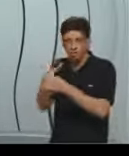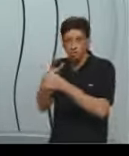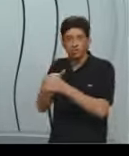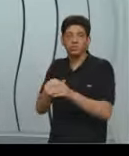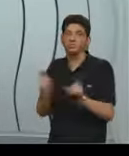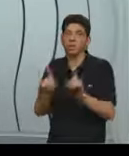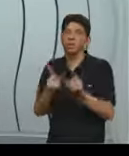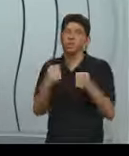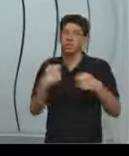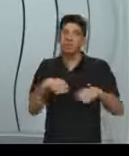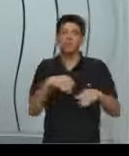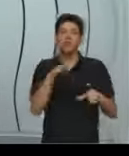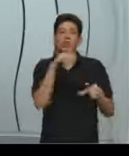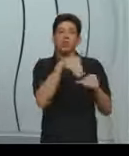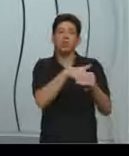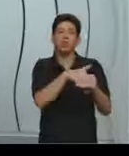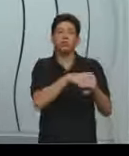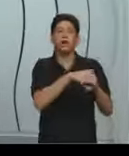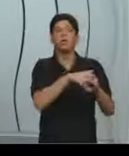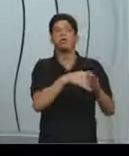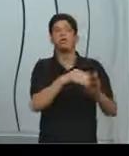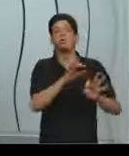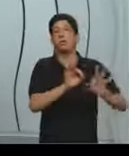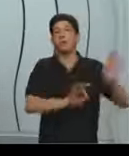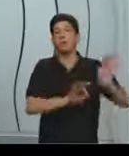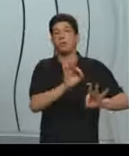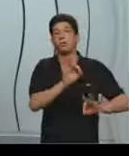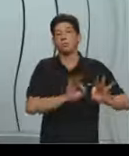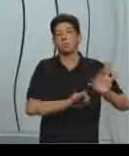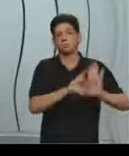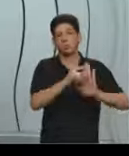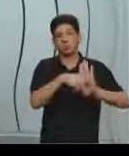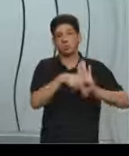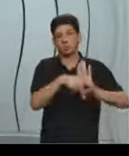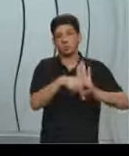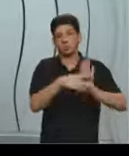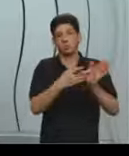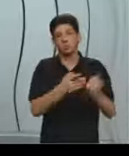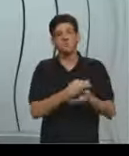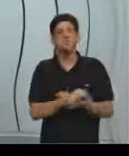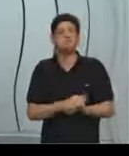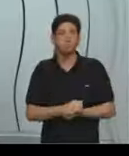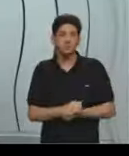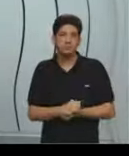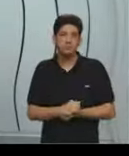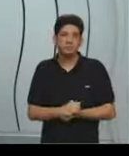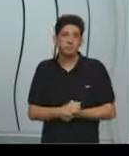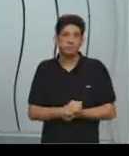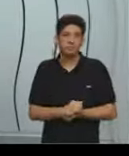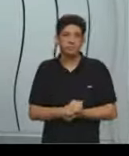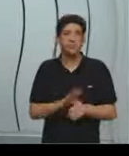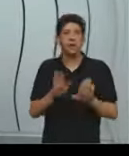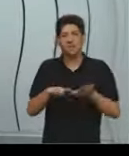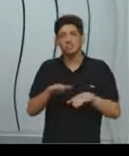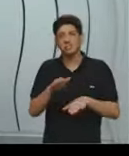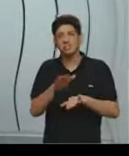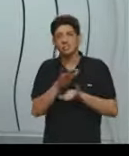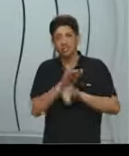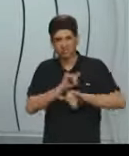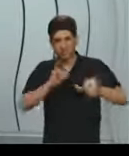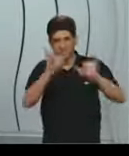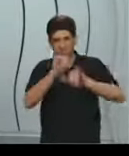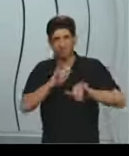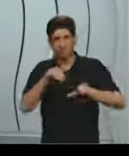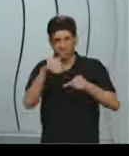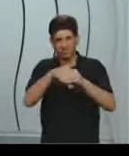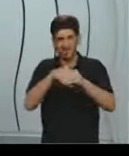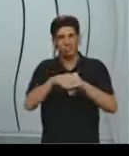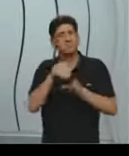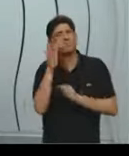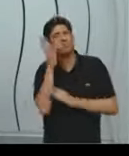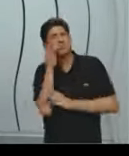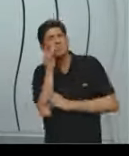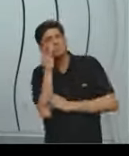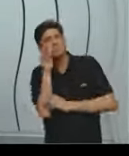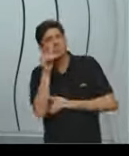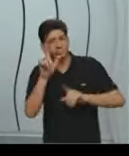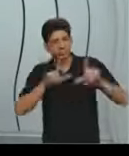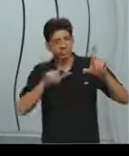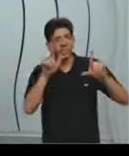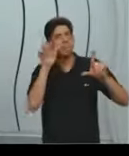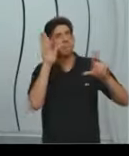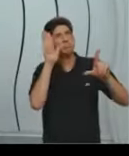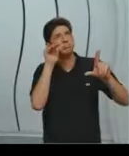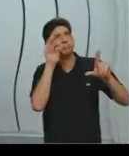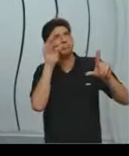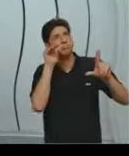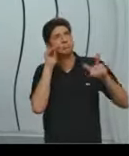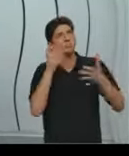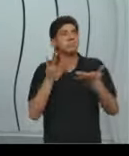aí por exemplo é da eleição e vezes a gente tentar assistir o programa que às vezes até para a gente assistir a propaganda eleitoral às vezes na outra hora a gente vai